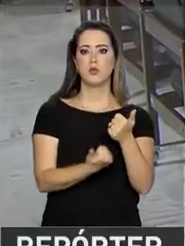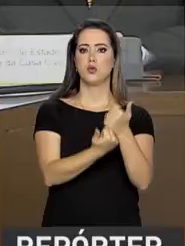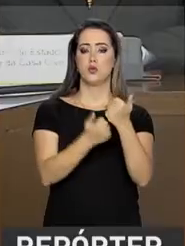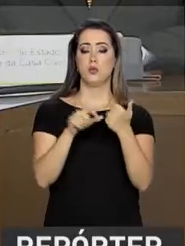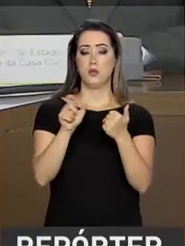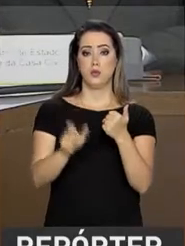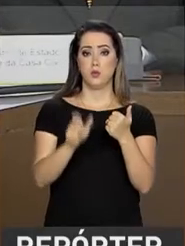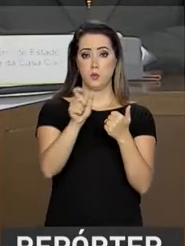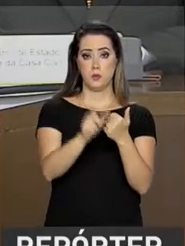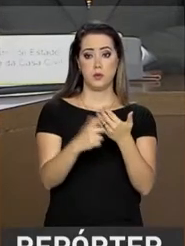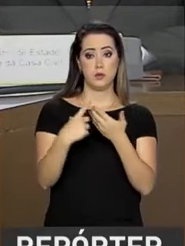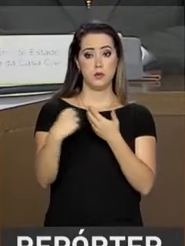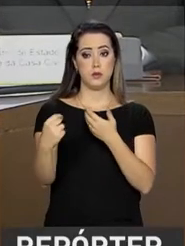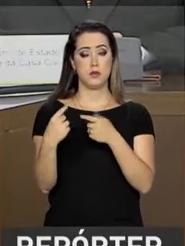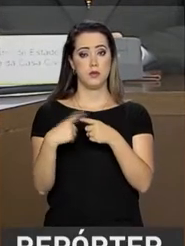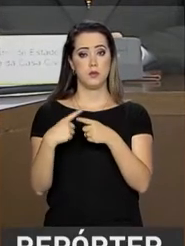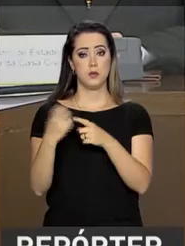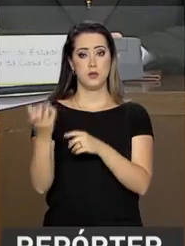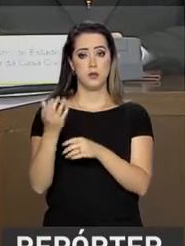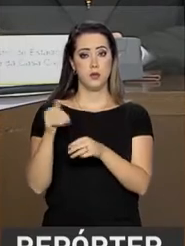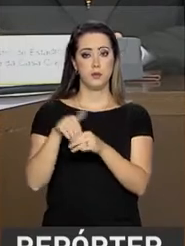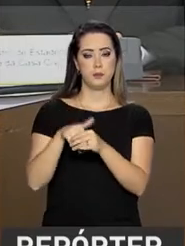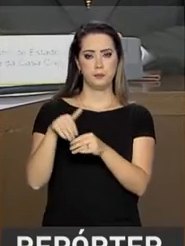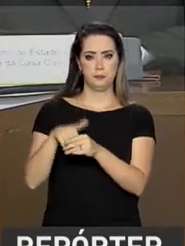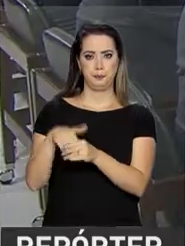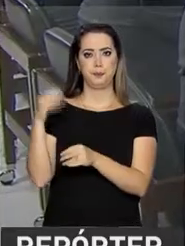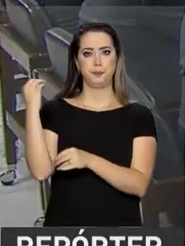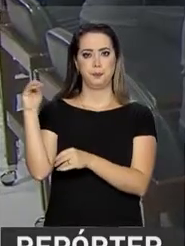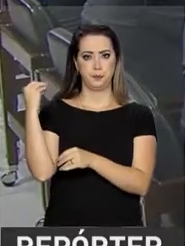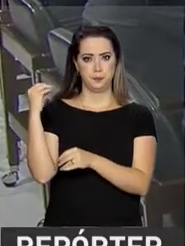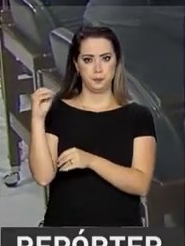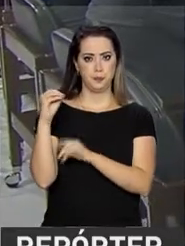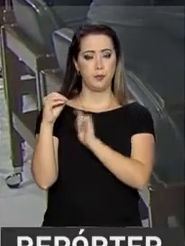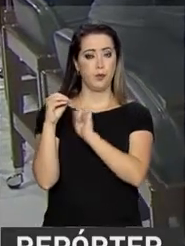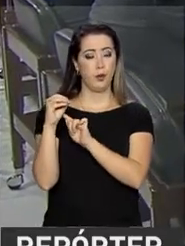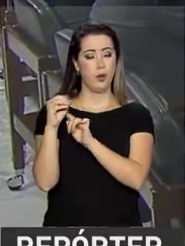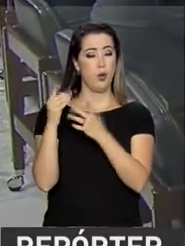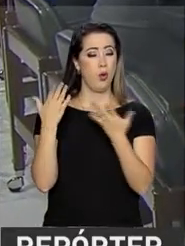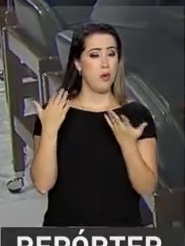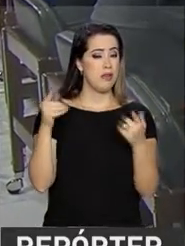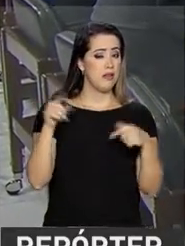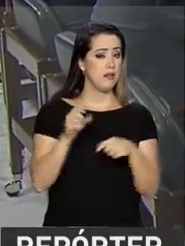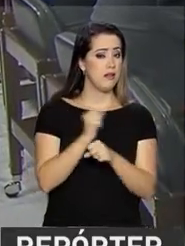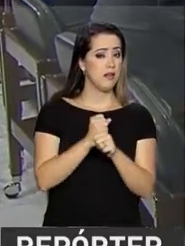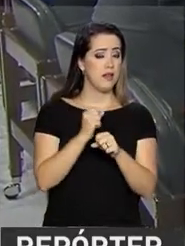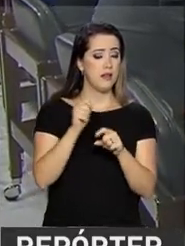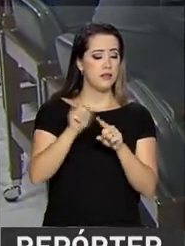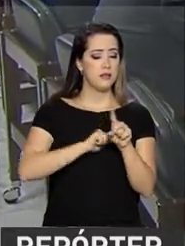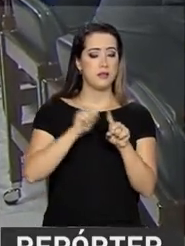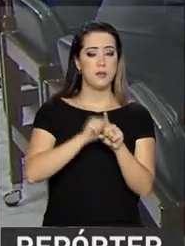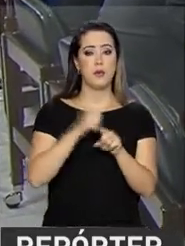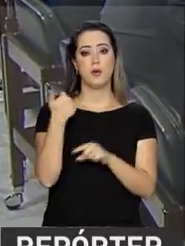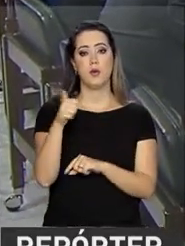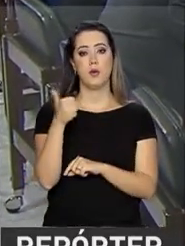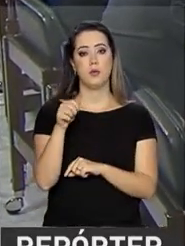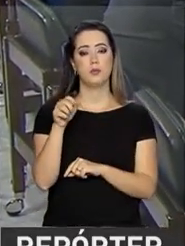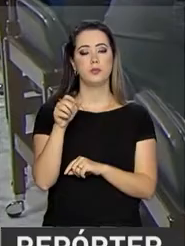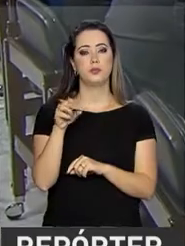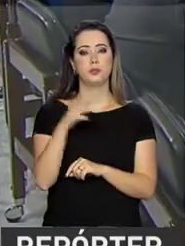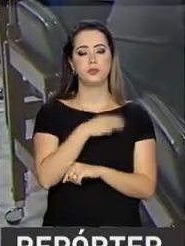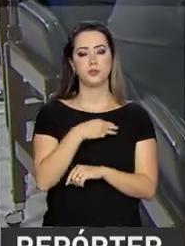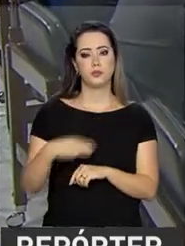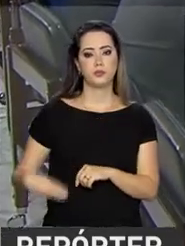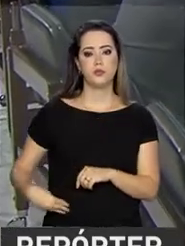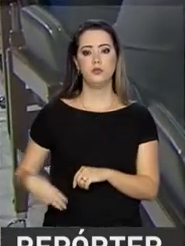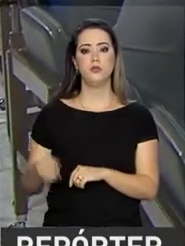ministros que pretendem disputar as eleições deste ano nesta semana 11 ministros foram nomeados pelo presidente e